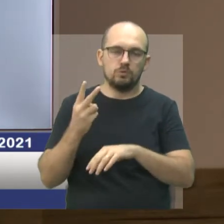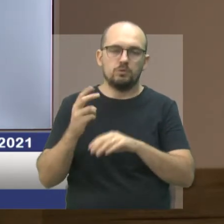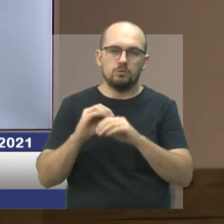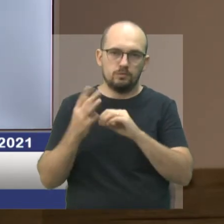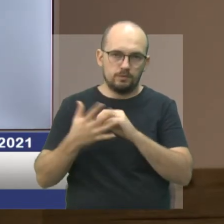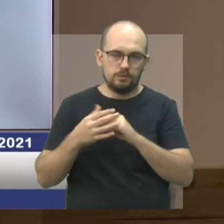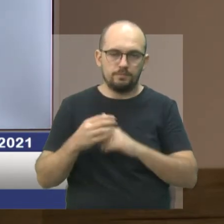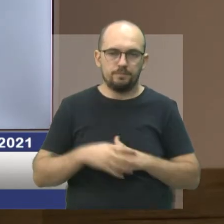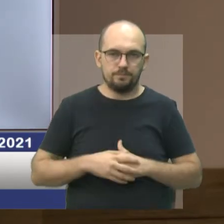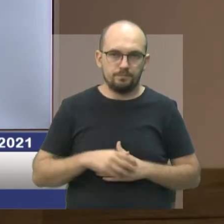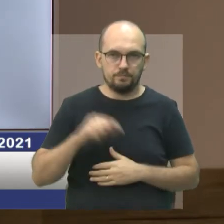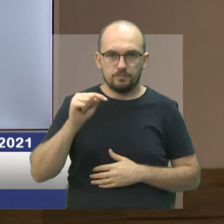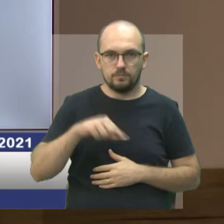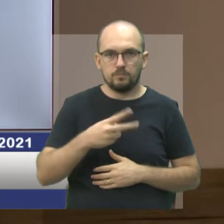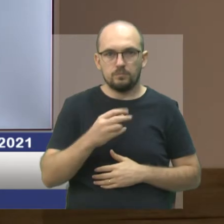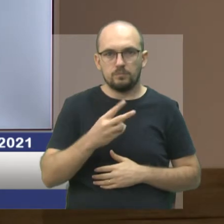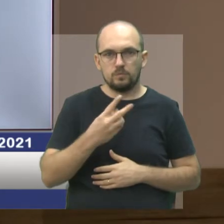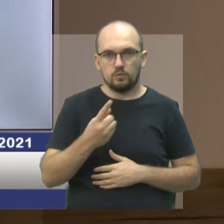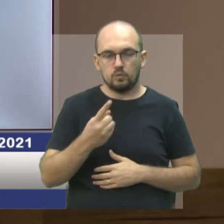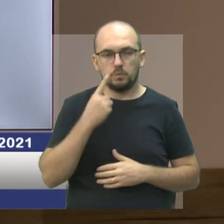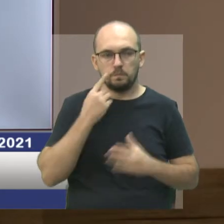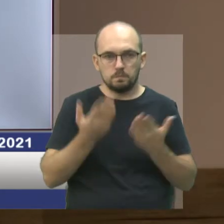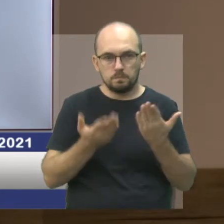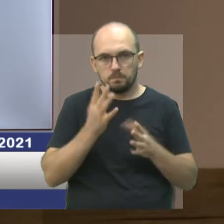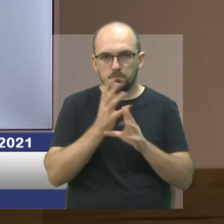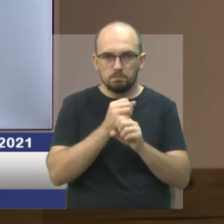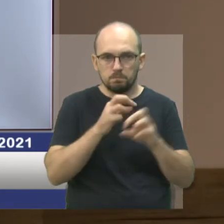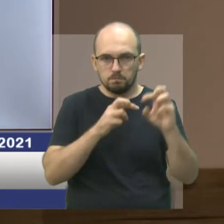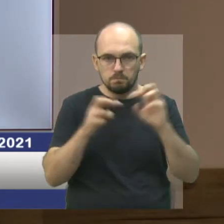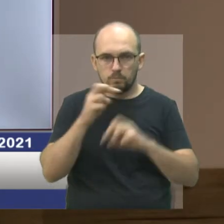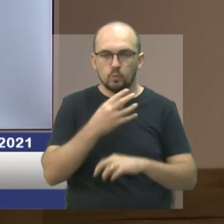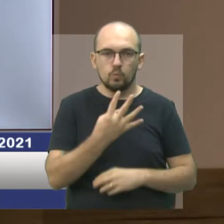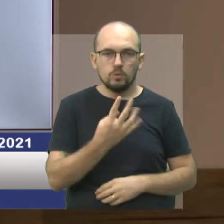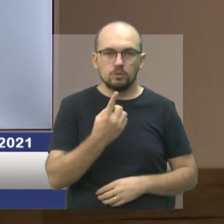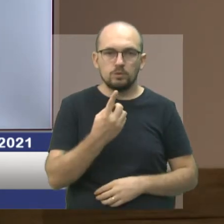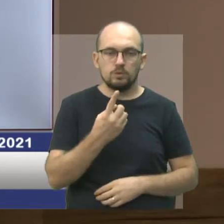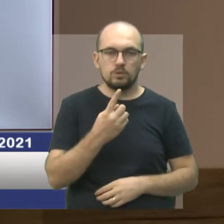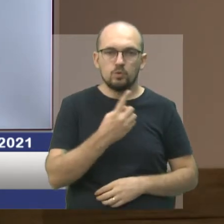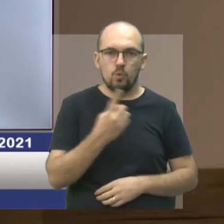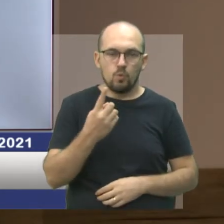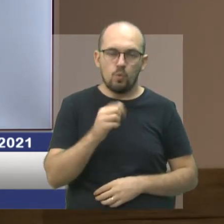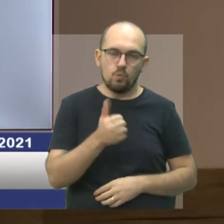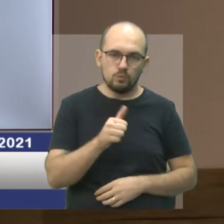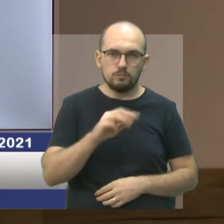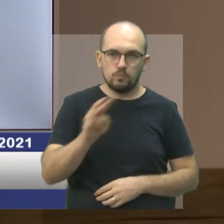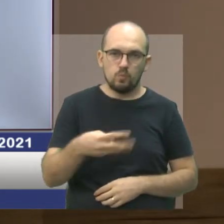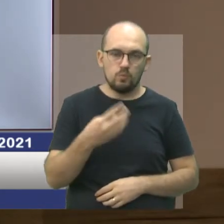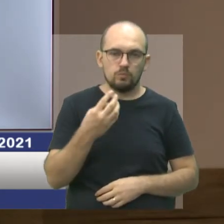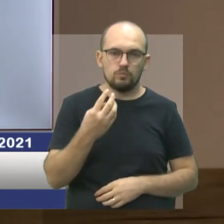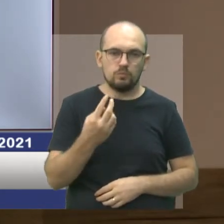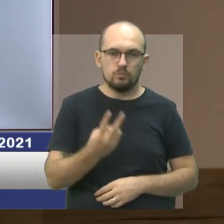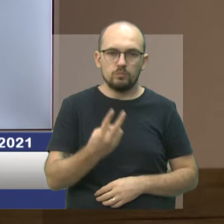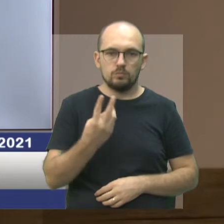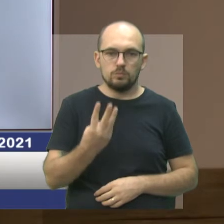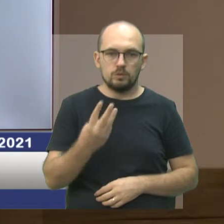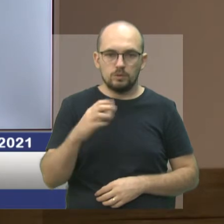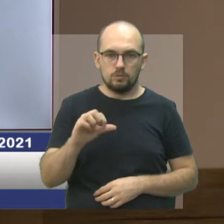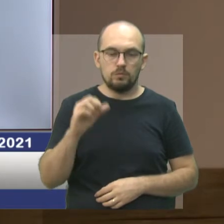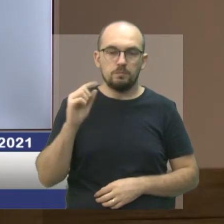estamos fazendo uma reestimativa de arrecadação de 411 milhões 239.